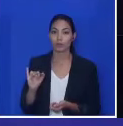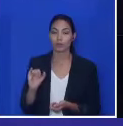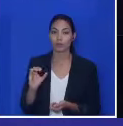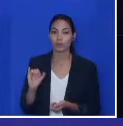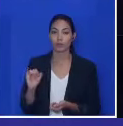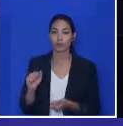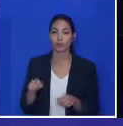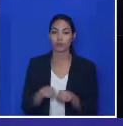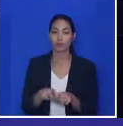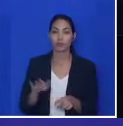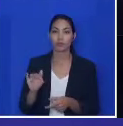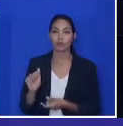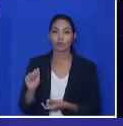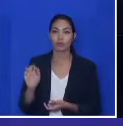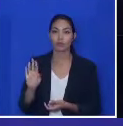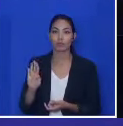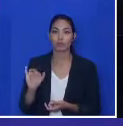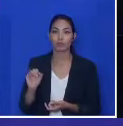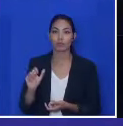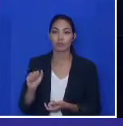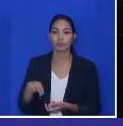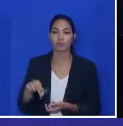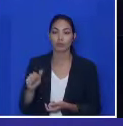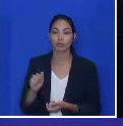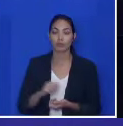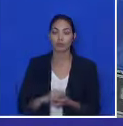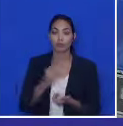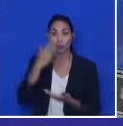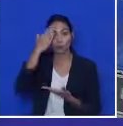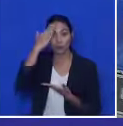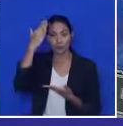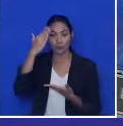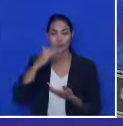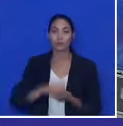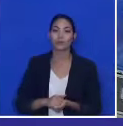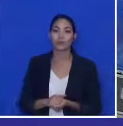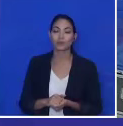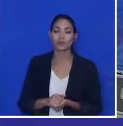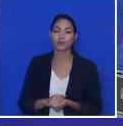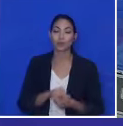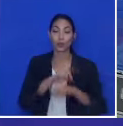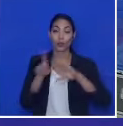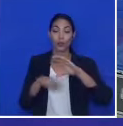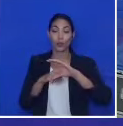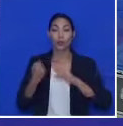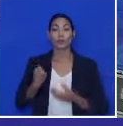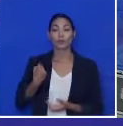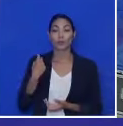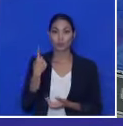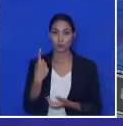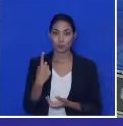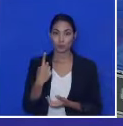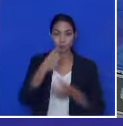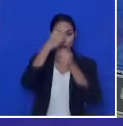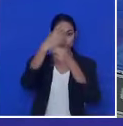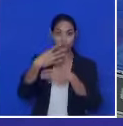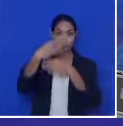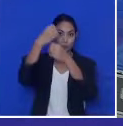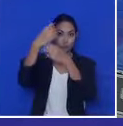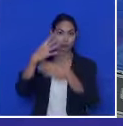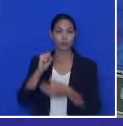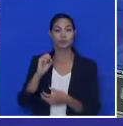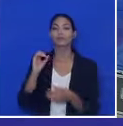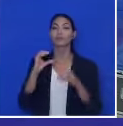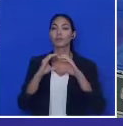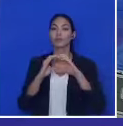Patrícia Bonifácio e a Fabiana dos Santos. Boa noite, muito obrigada. Desse outro lado, o suporte do Globo número 1 foi carregado